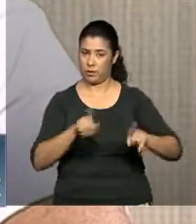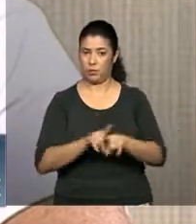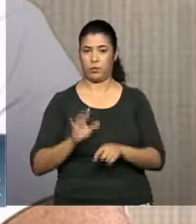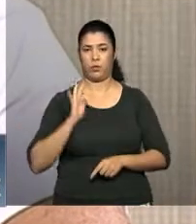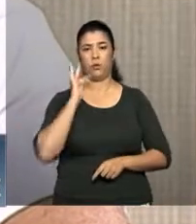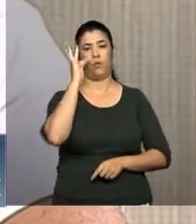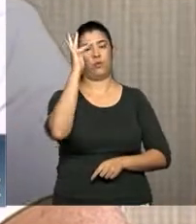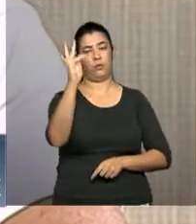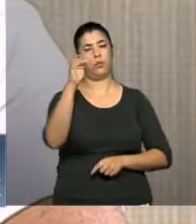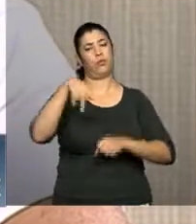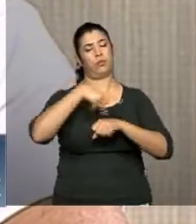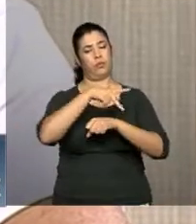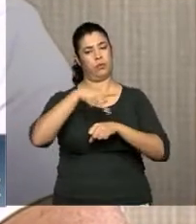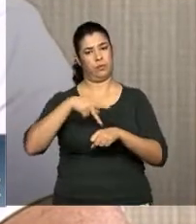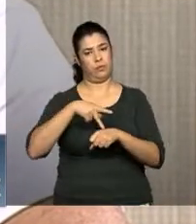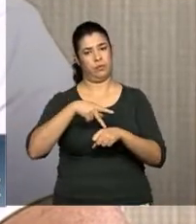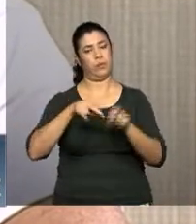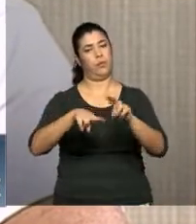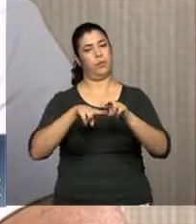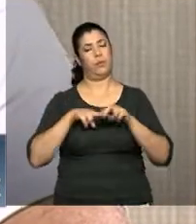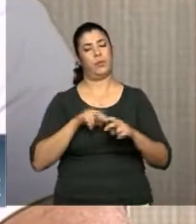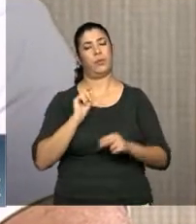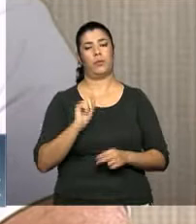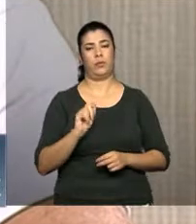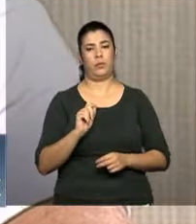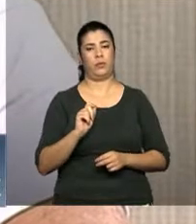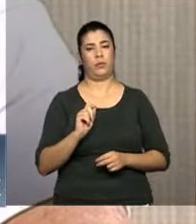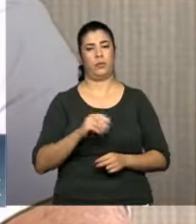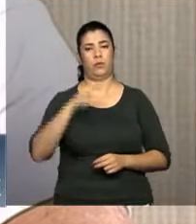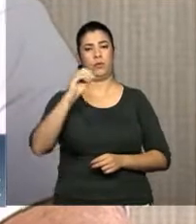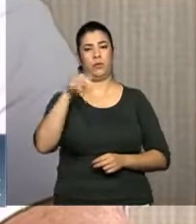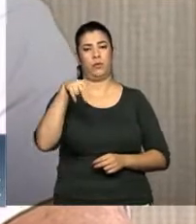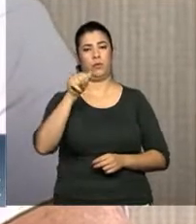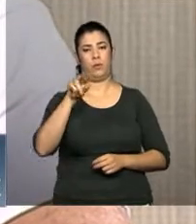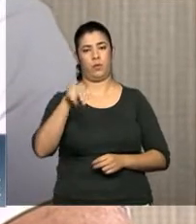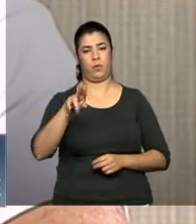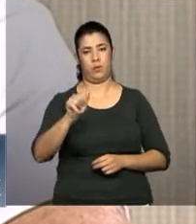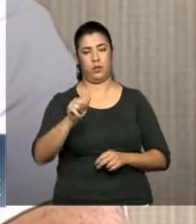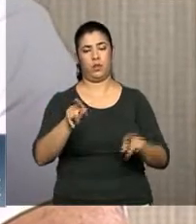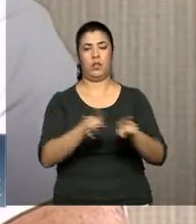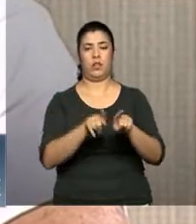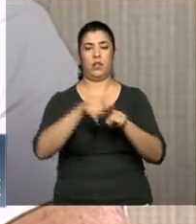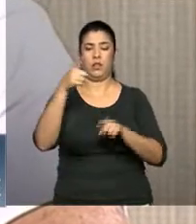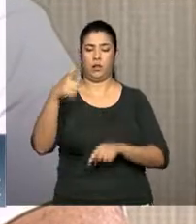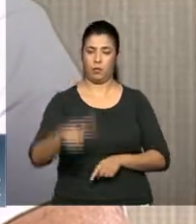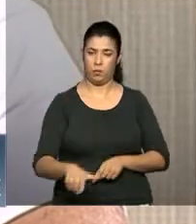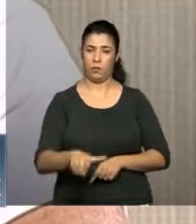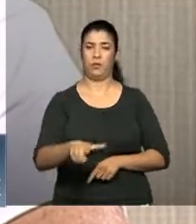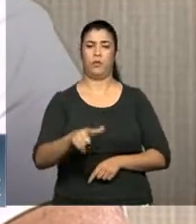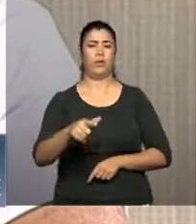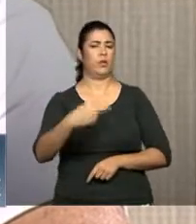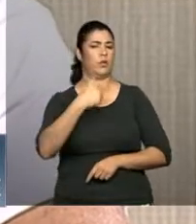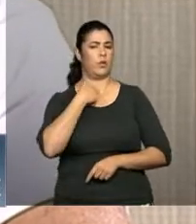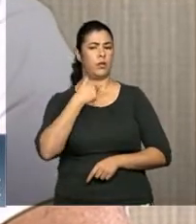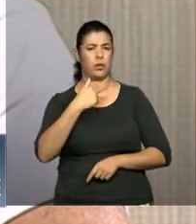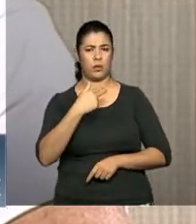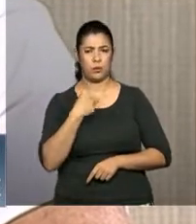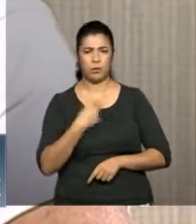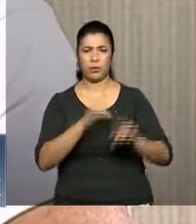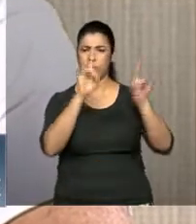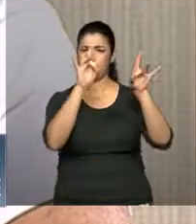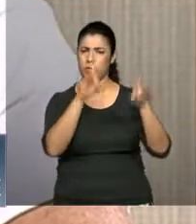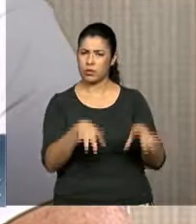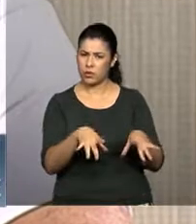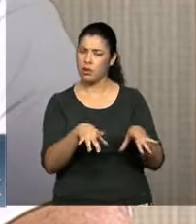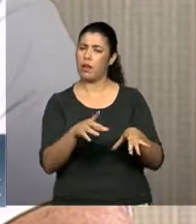da nossa nação e por isso que o conanda mais uma vez não fugirá da sua responsabilidade